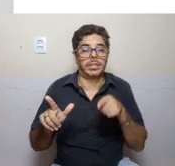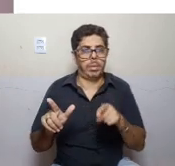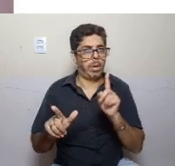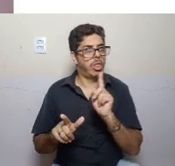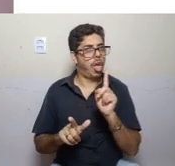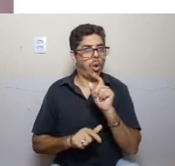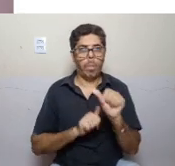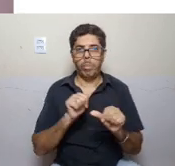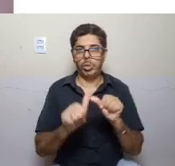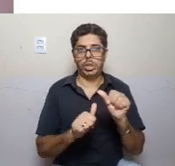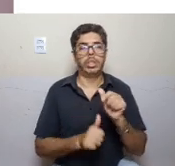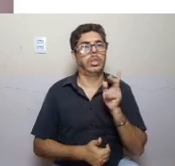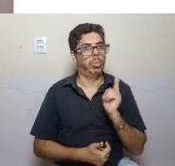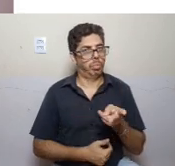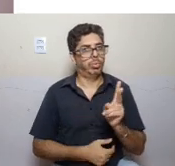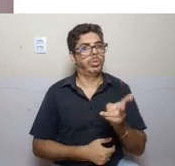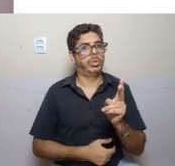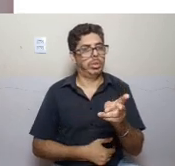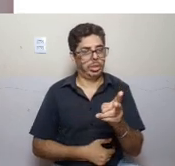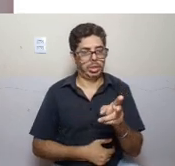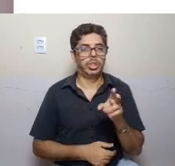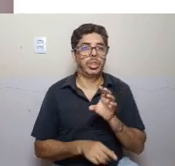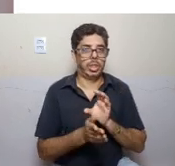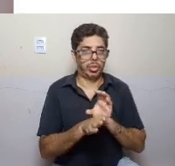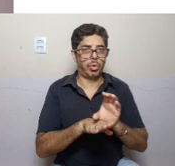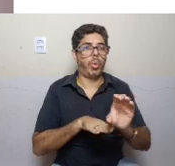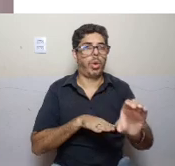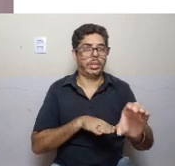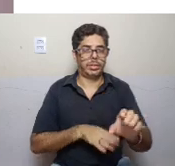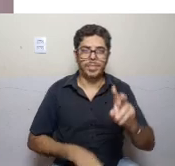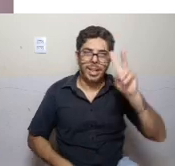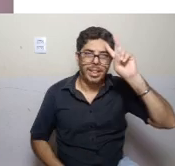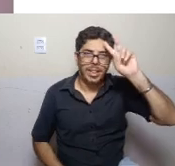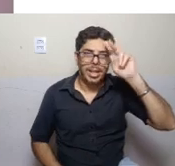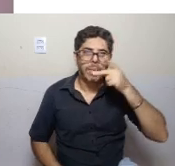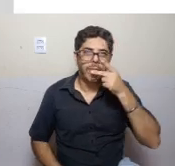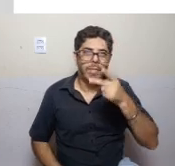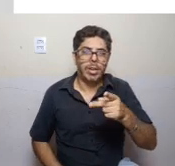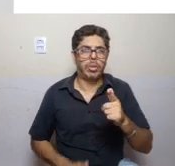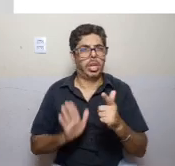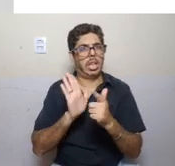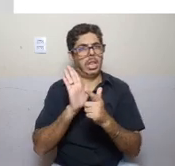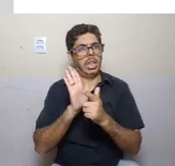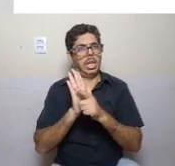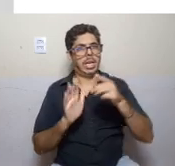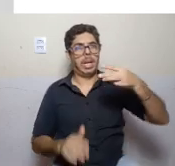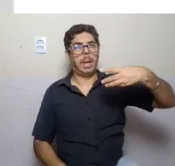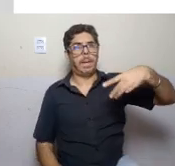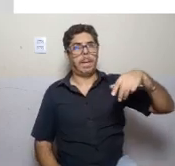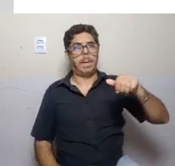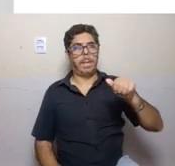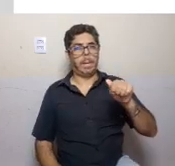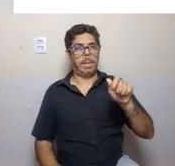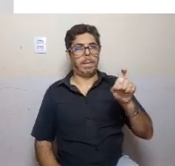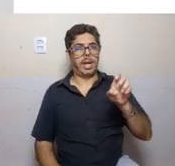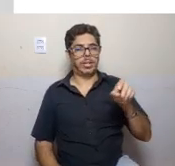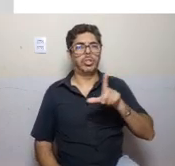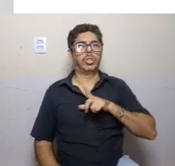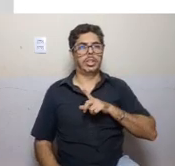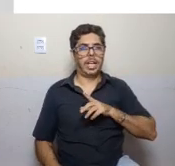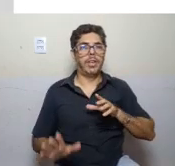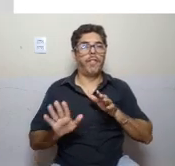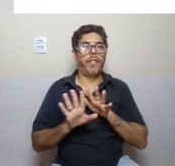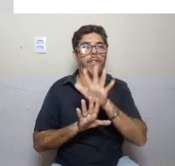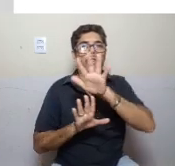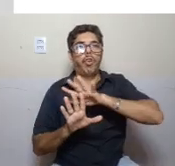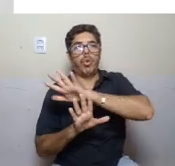com o tempo. Lembra que eu disse que todas as equações de Maxwell envolvem um fluxo de campo? Pois é, então você deve estar estranhando agora que a